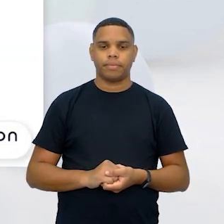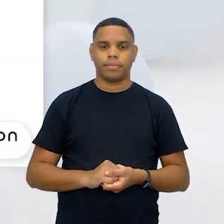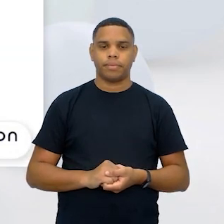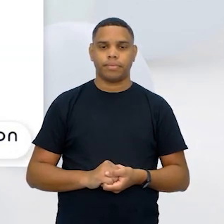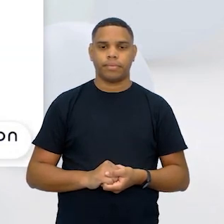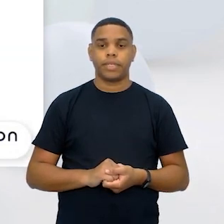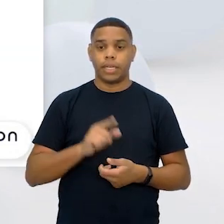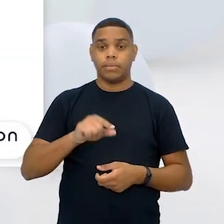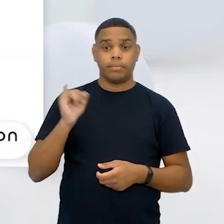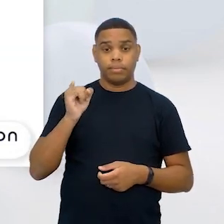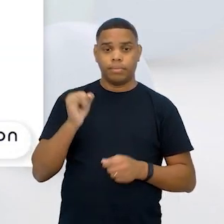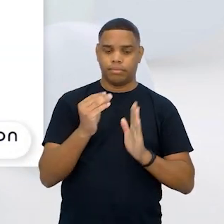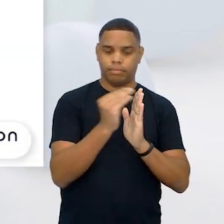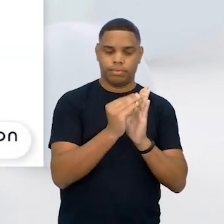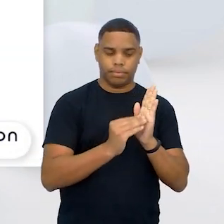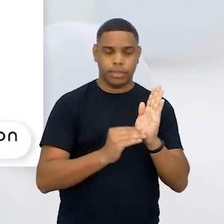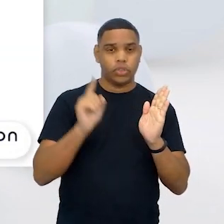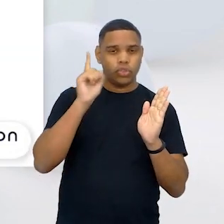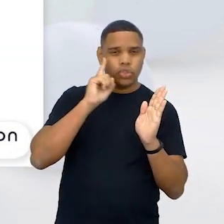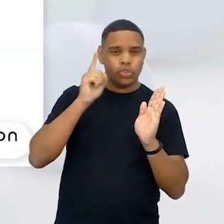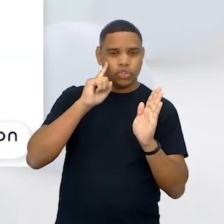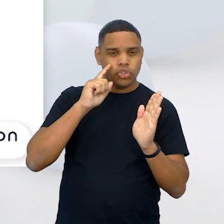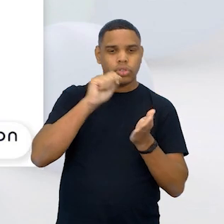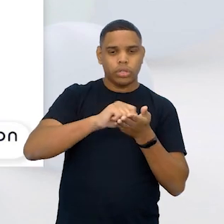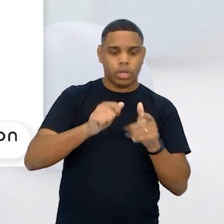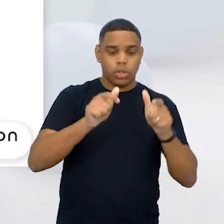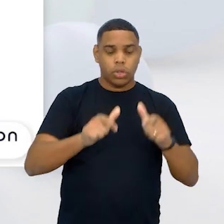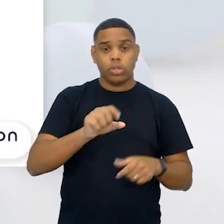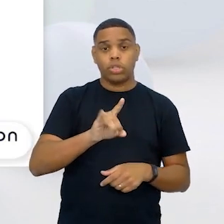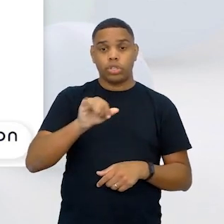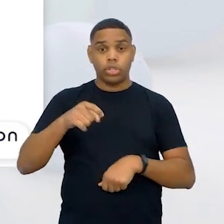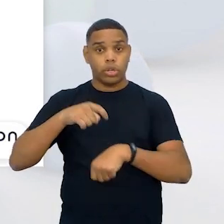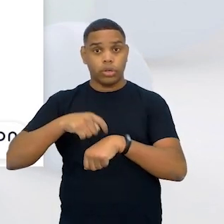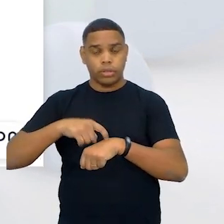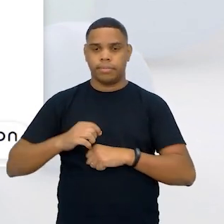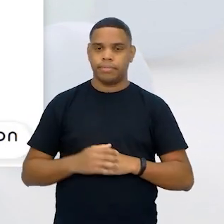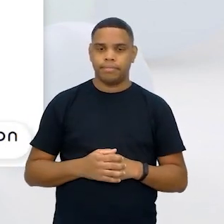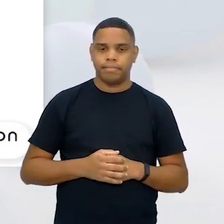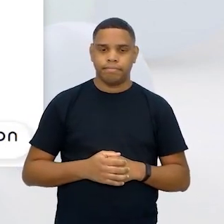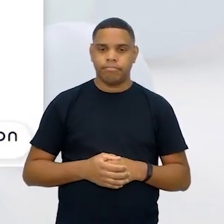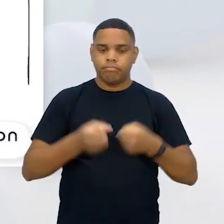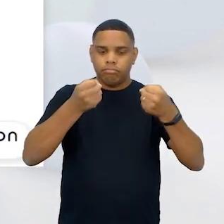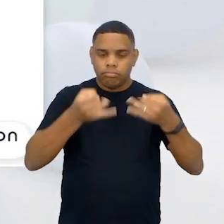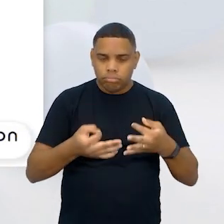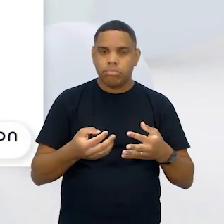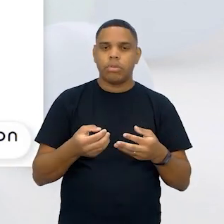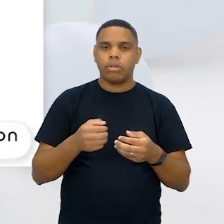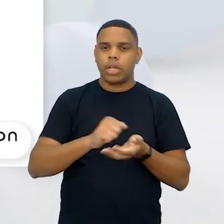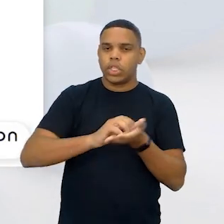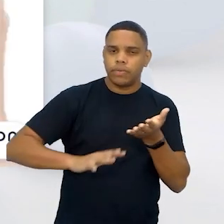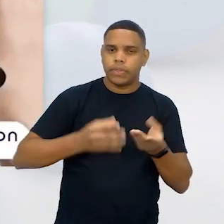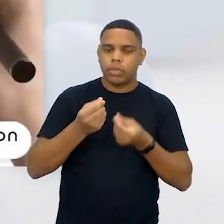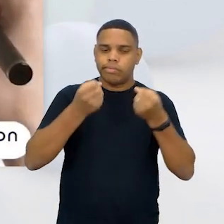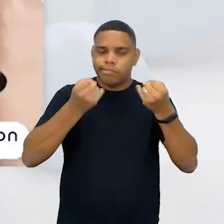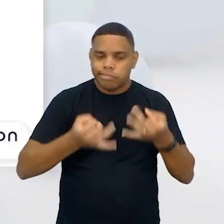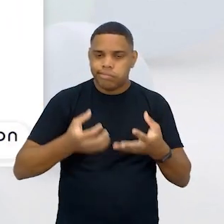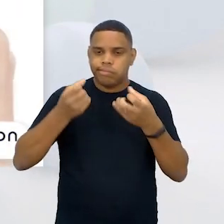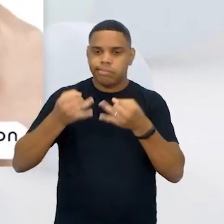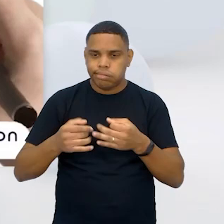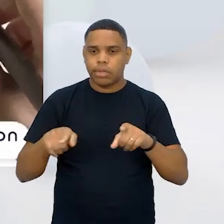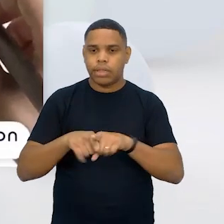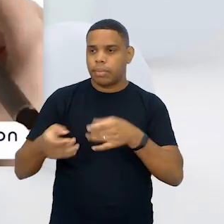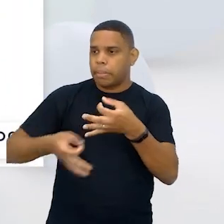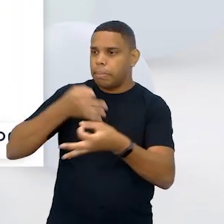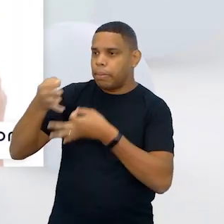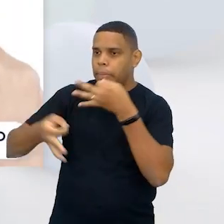É um instrumento de registro diário, anotar o local, dia e horário, descrever a atividade e os